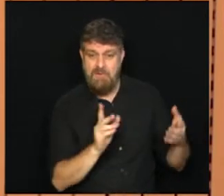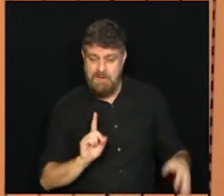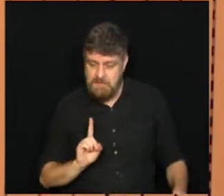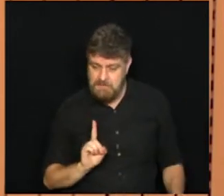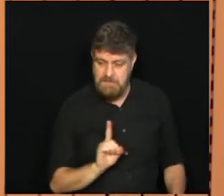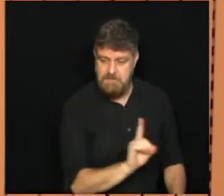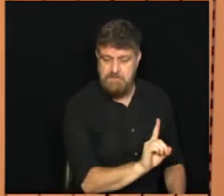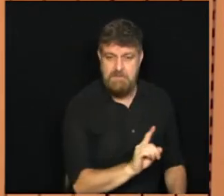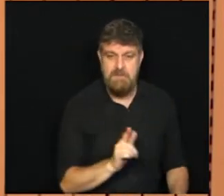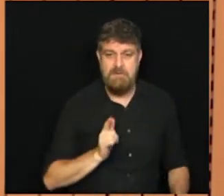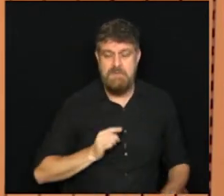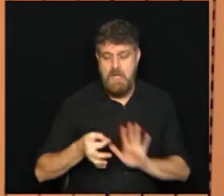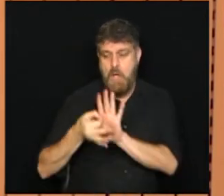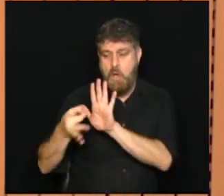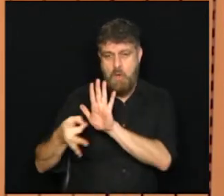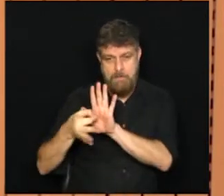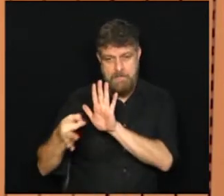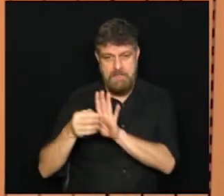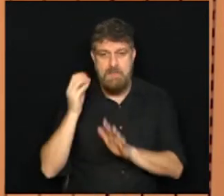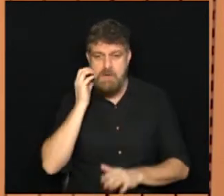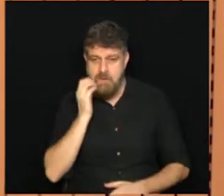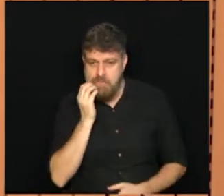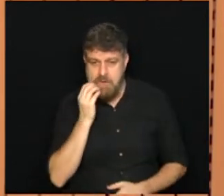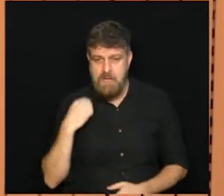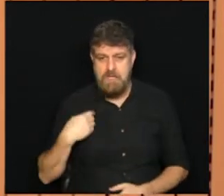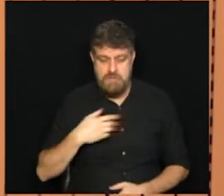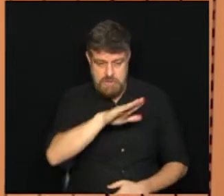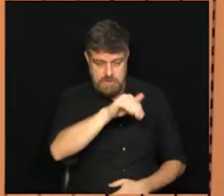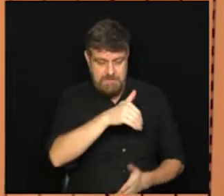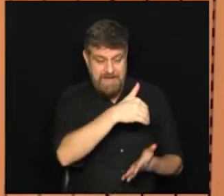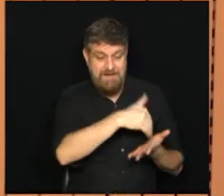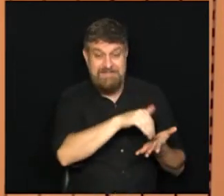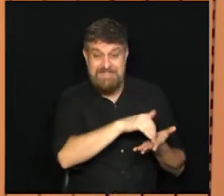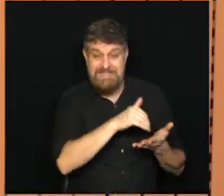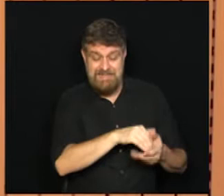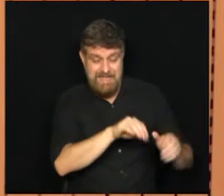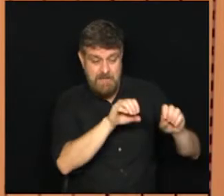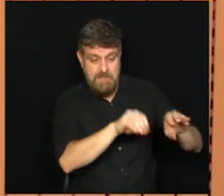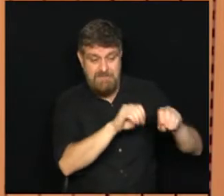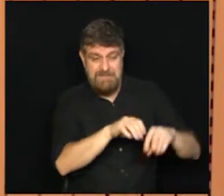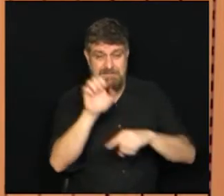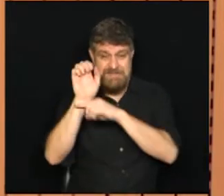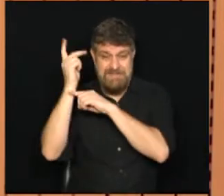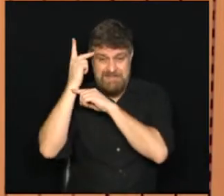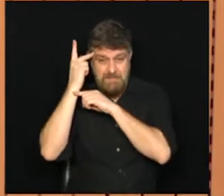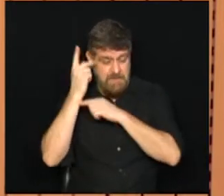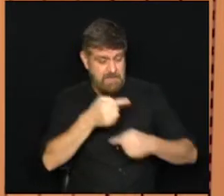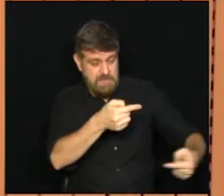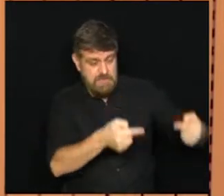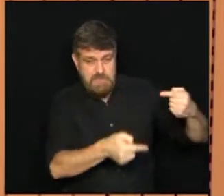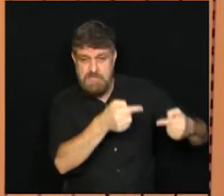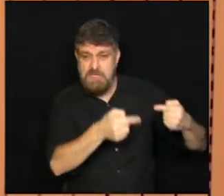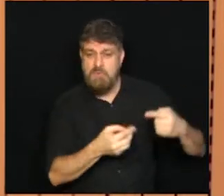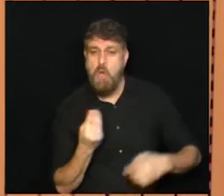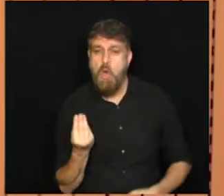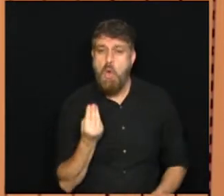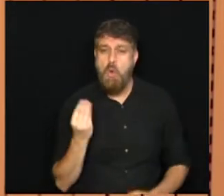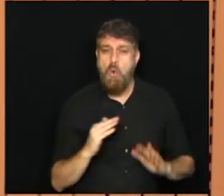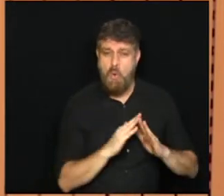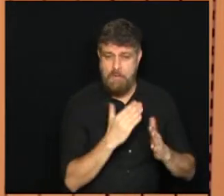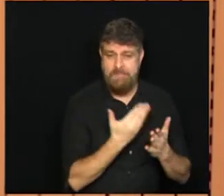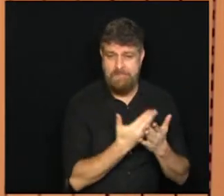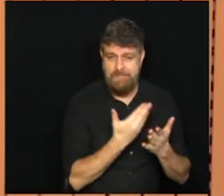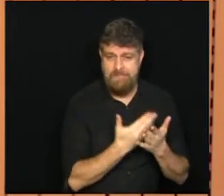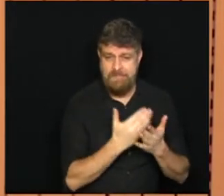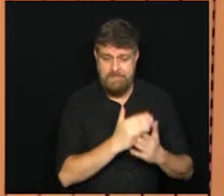trouxe algumas sugestões a gente fazer uma reunião com o secretário estadual de Educação, justamente para a gente debater esse ambiente escolar. Mas eu